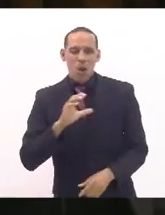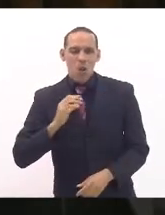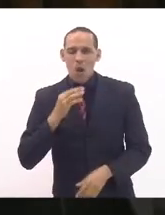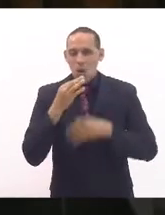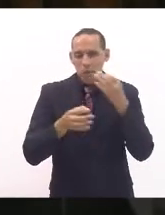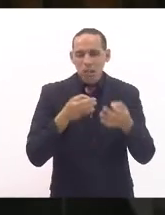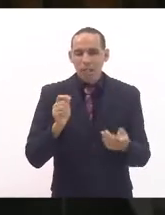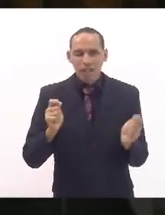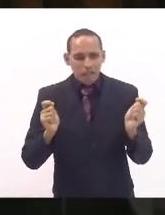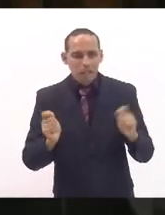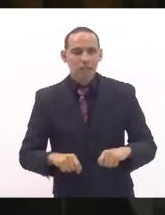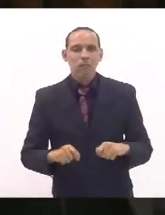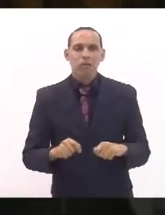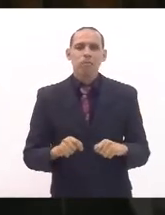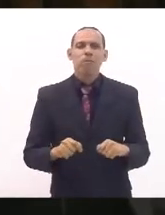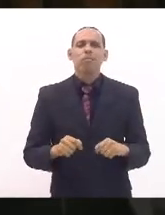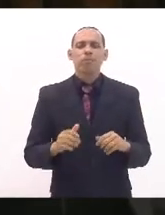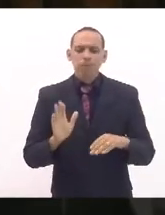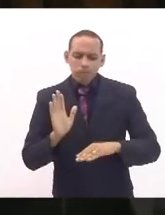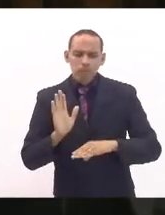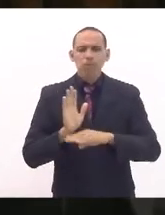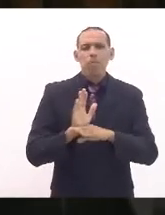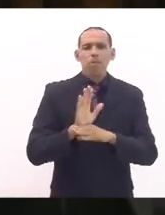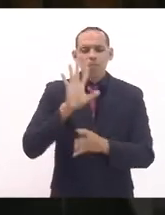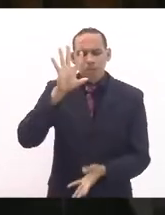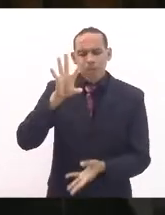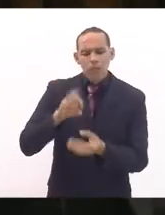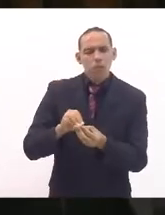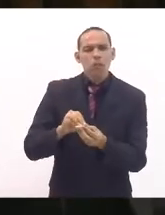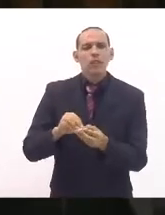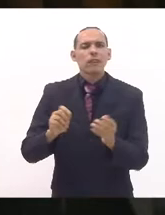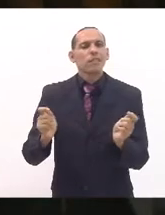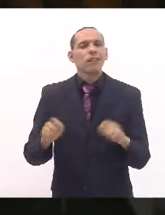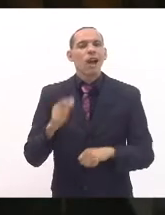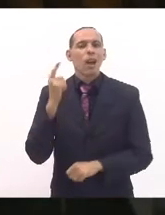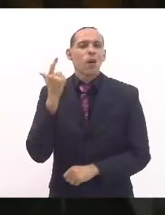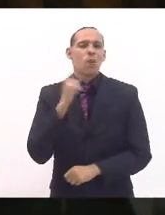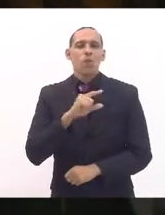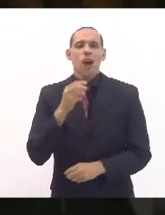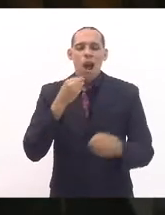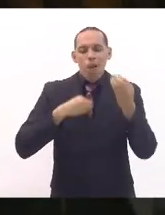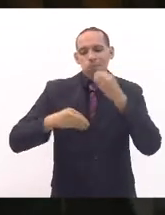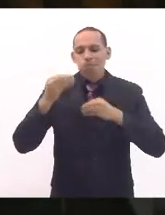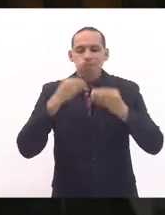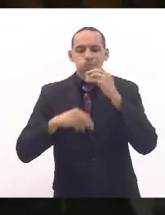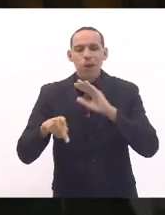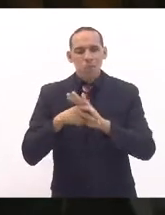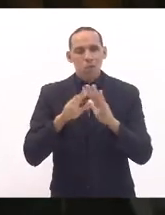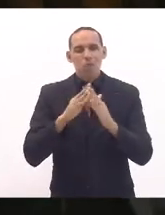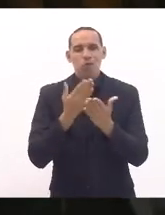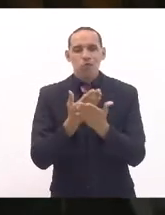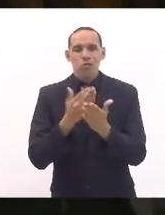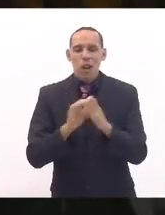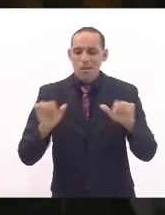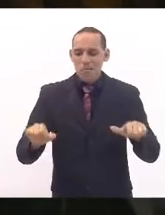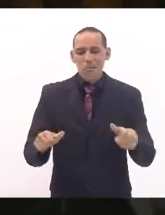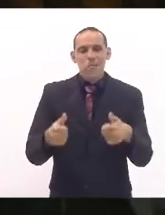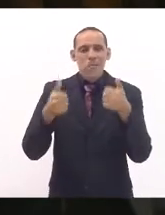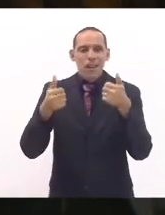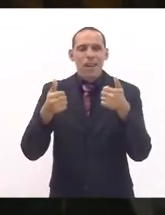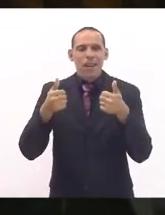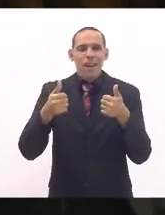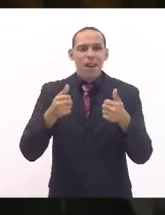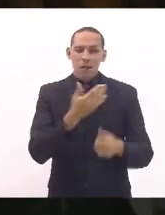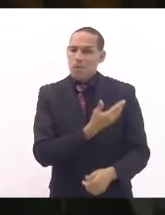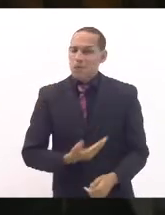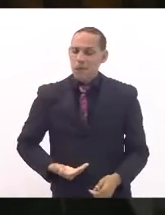essas alterações e tentar construir uma síntese que garanta a alimentação escolar de qualidade, tanto na rede pública